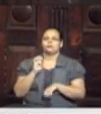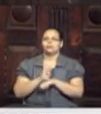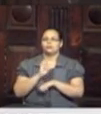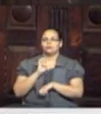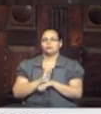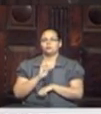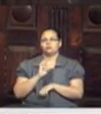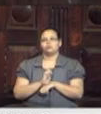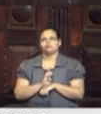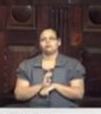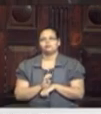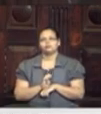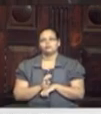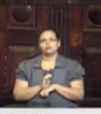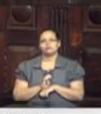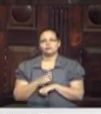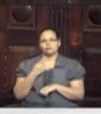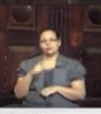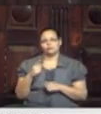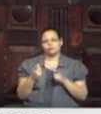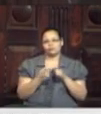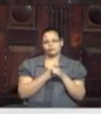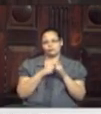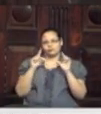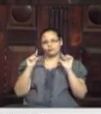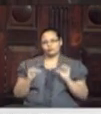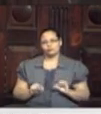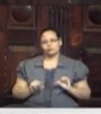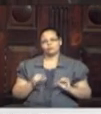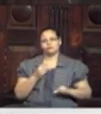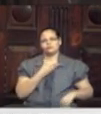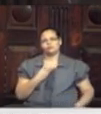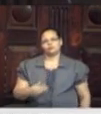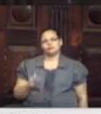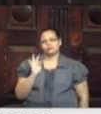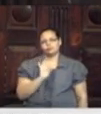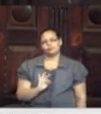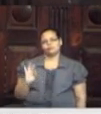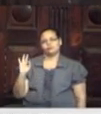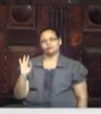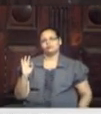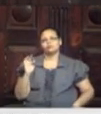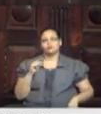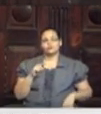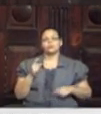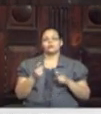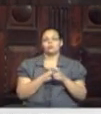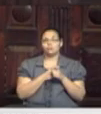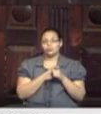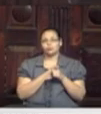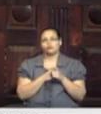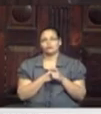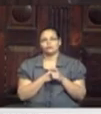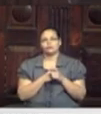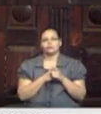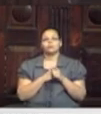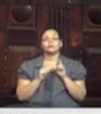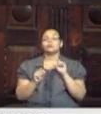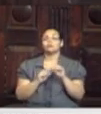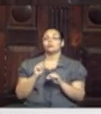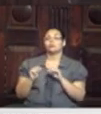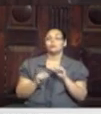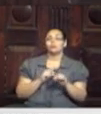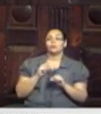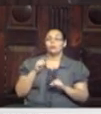Estado reduzir a sua dívida com a União a partir da dívida ativa, desde que